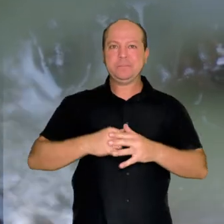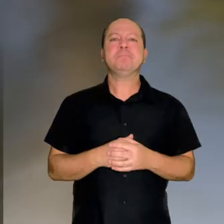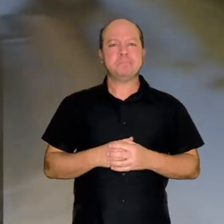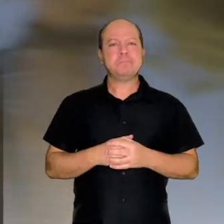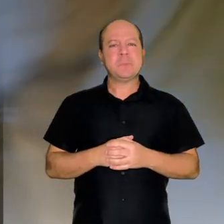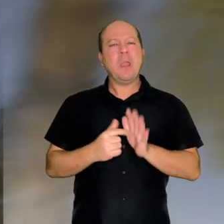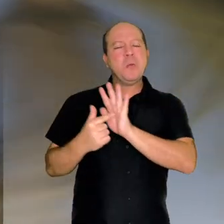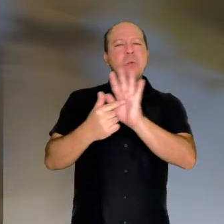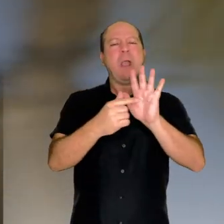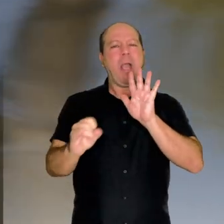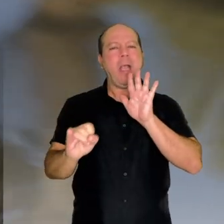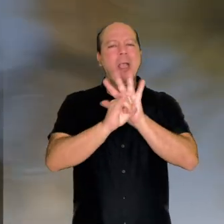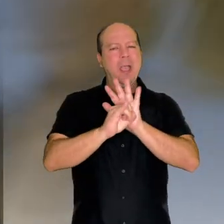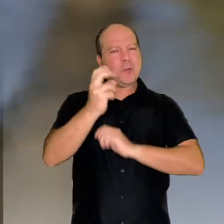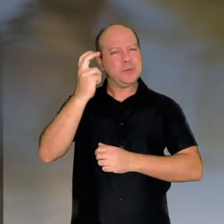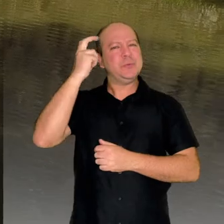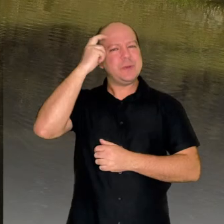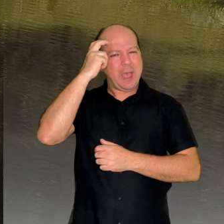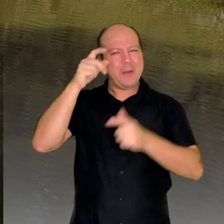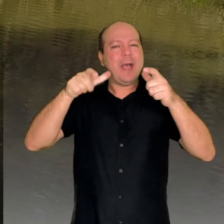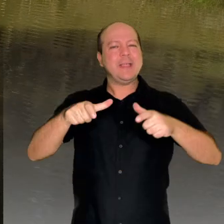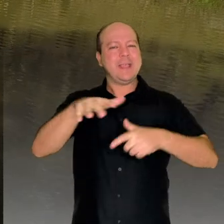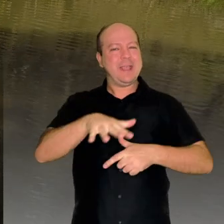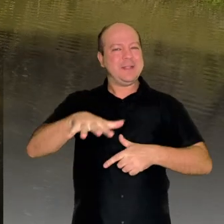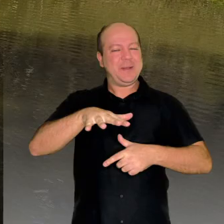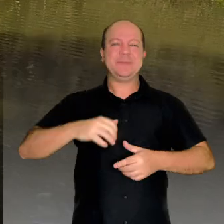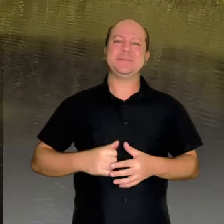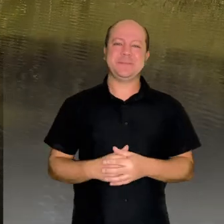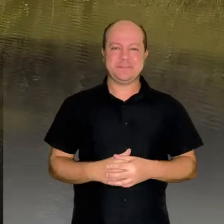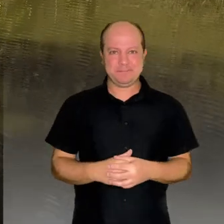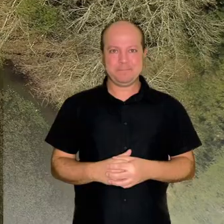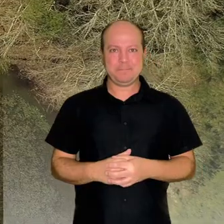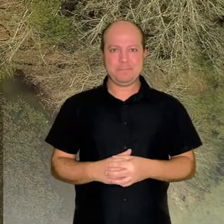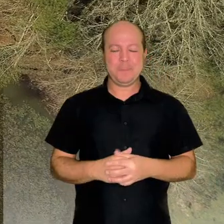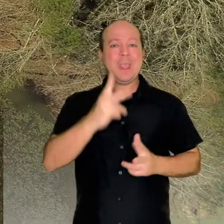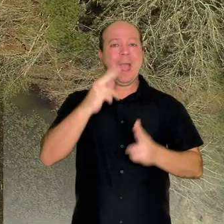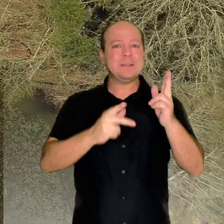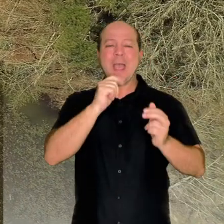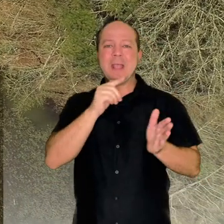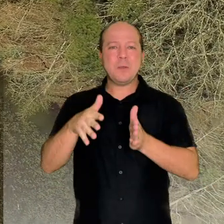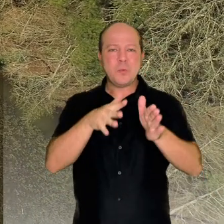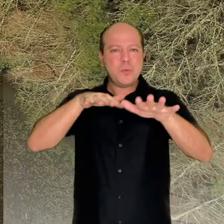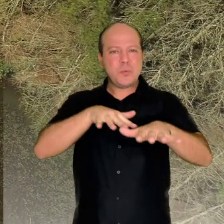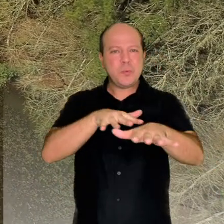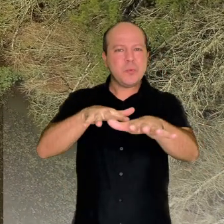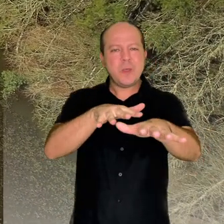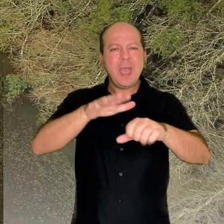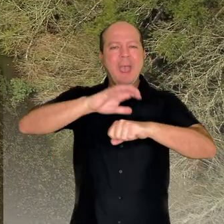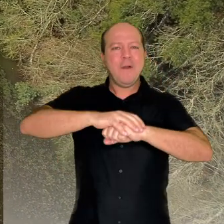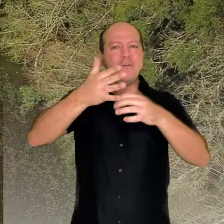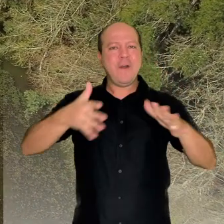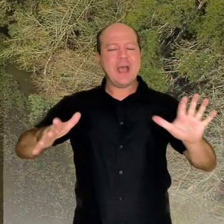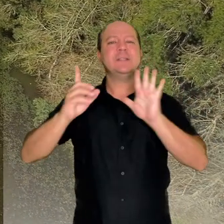nascentes que moldam a identidade cultural de seus territórios. A série Caminho das Águas